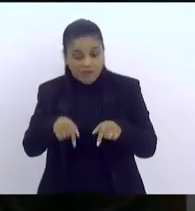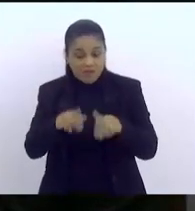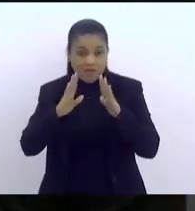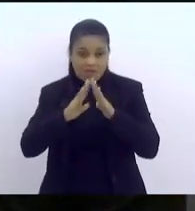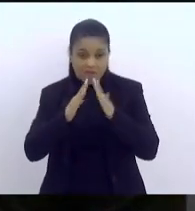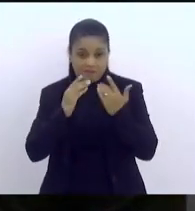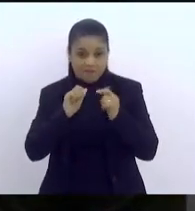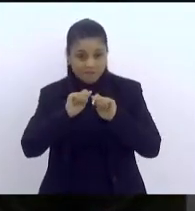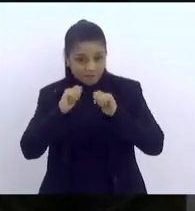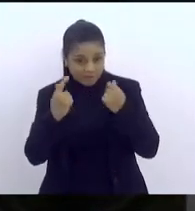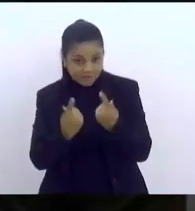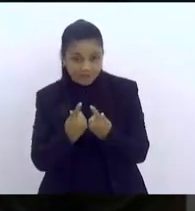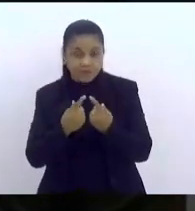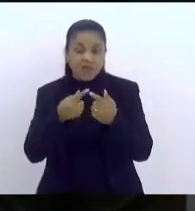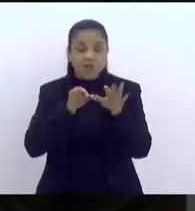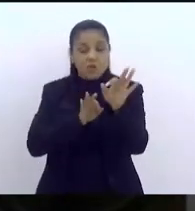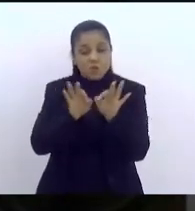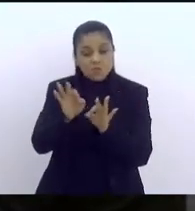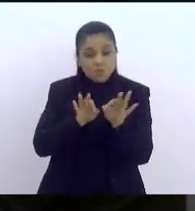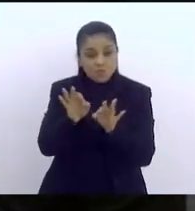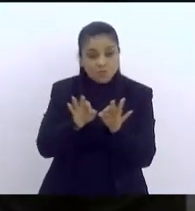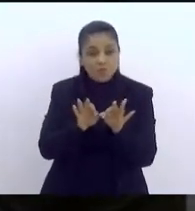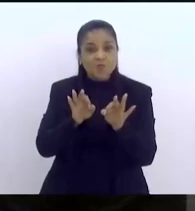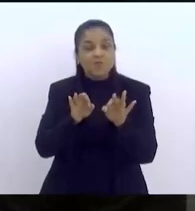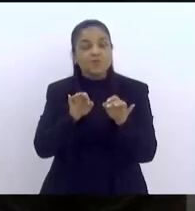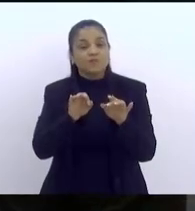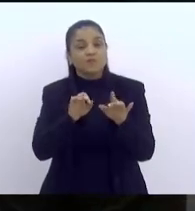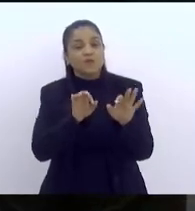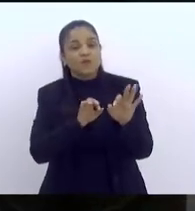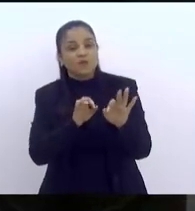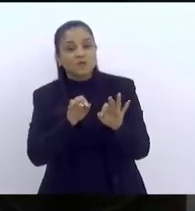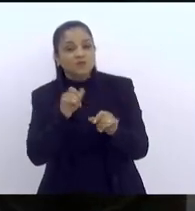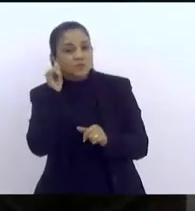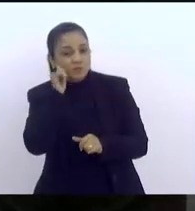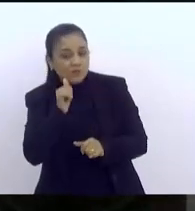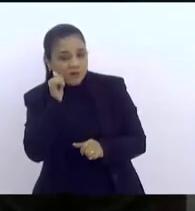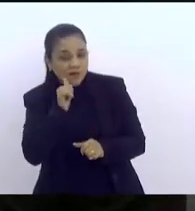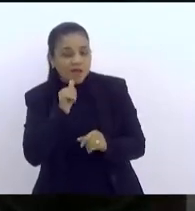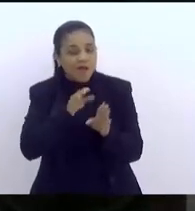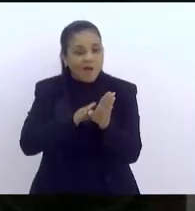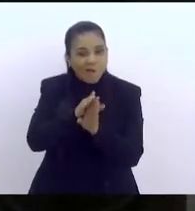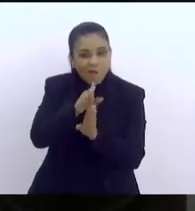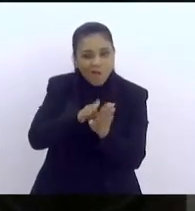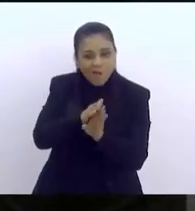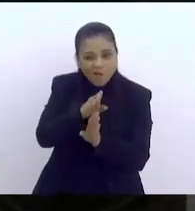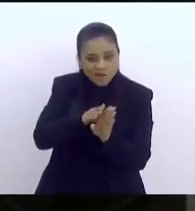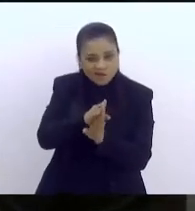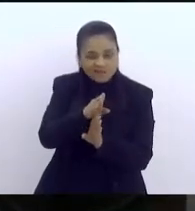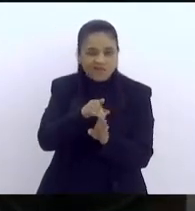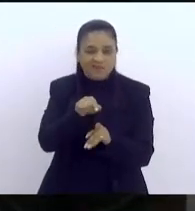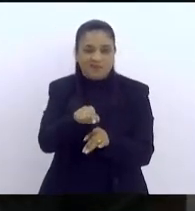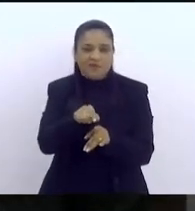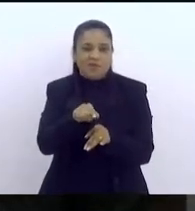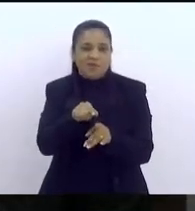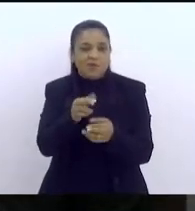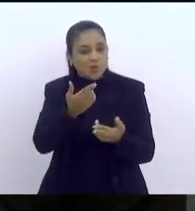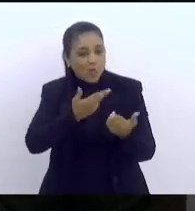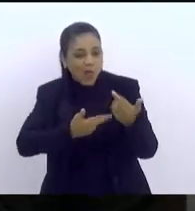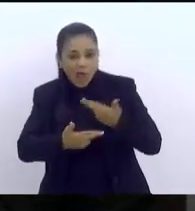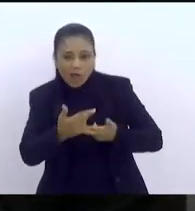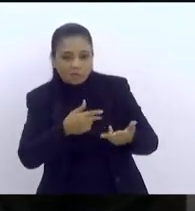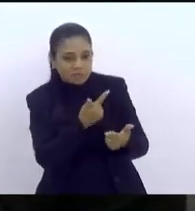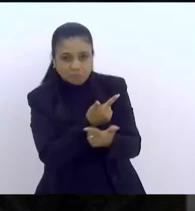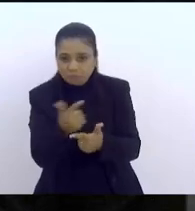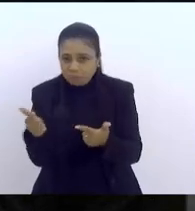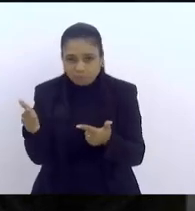de convocação e organização internacional de mulheres, de orientação anarquista, que não se relacionam, inclusive, com a